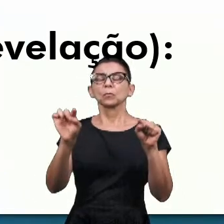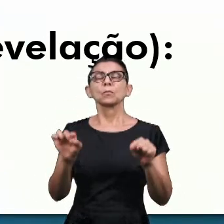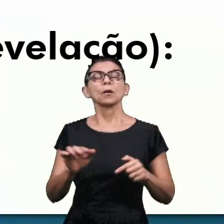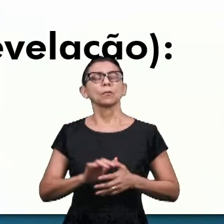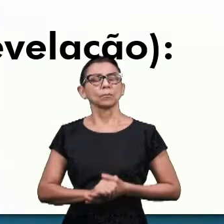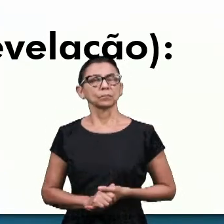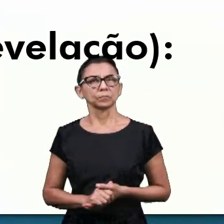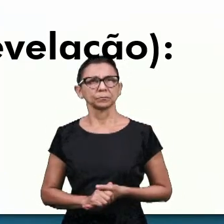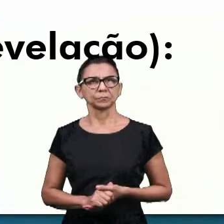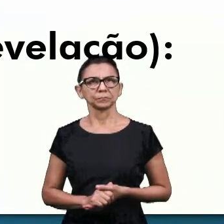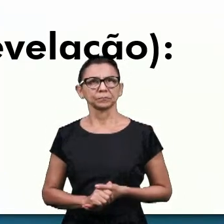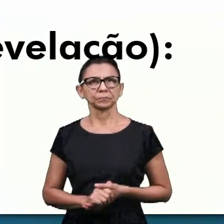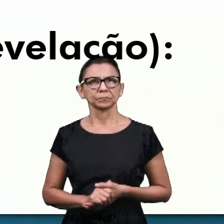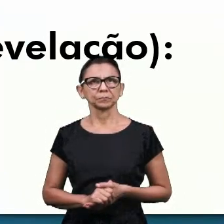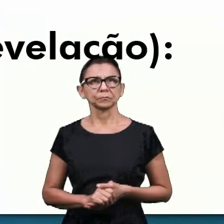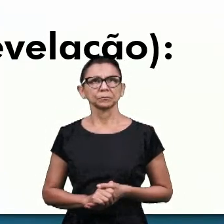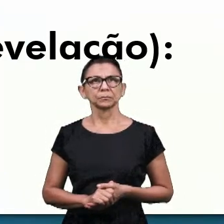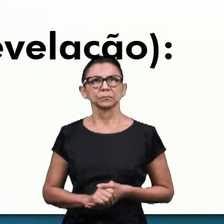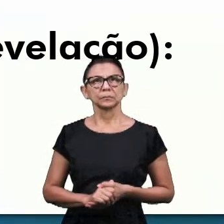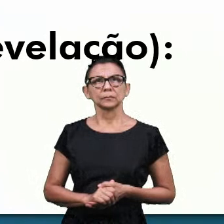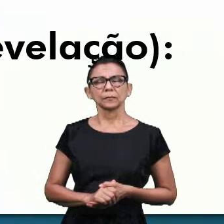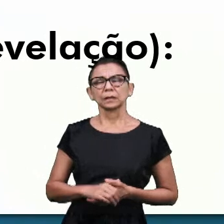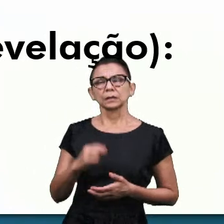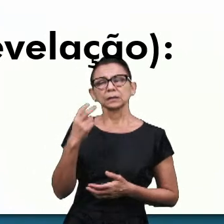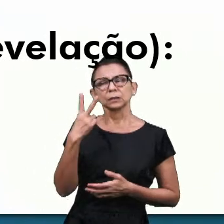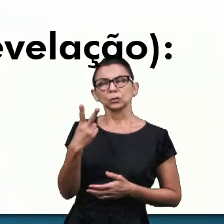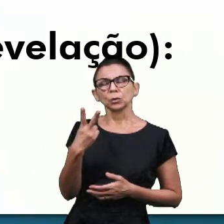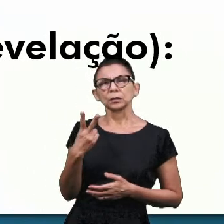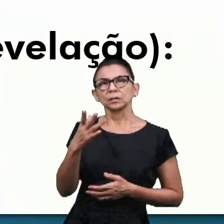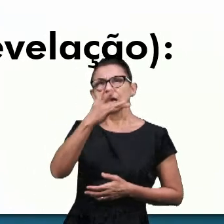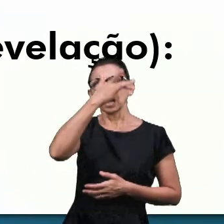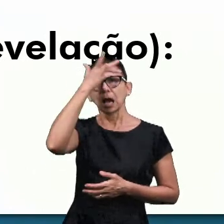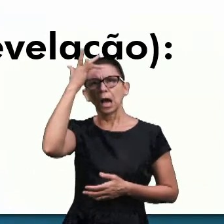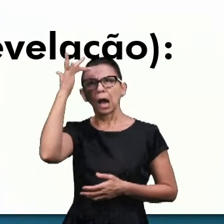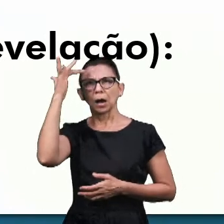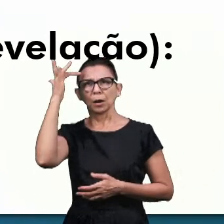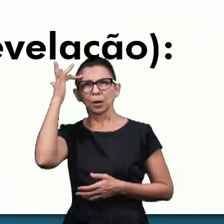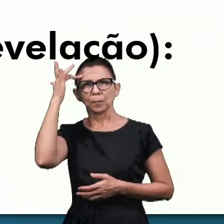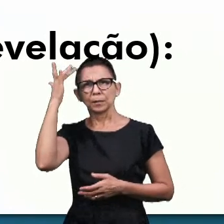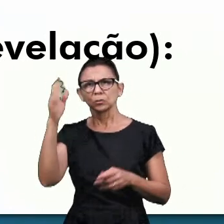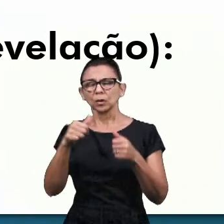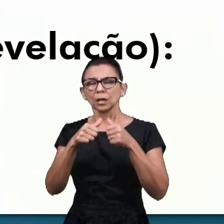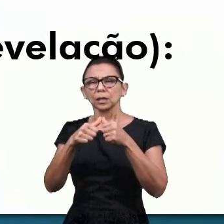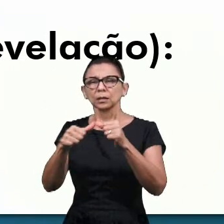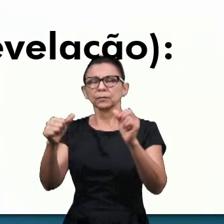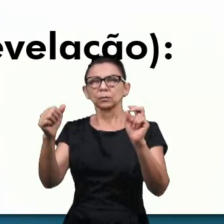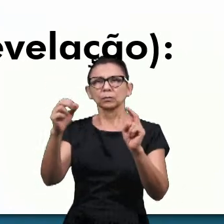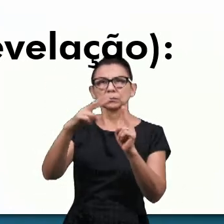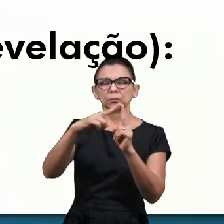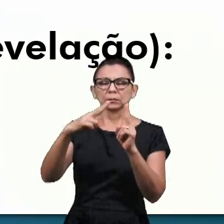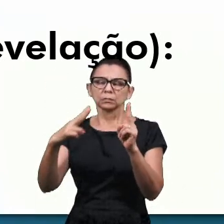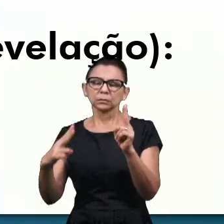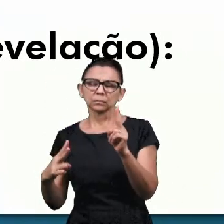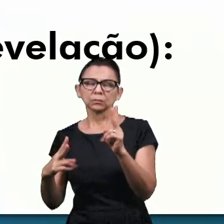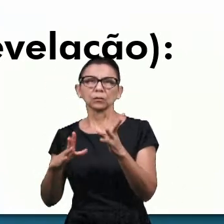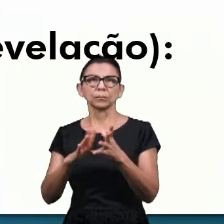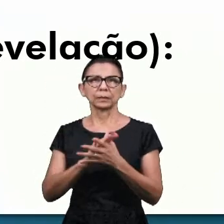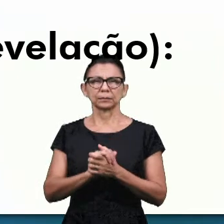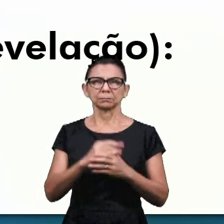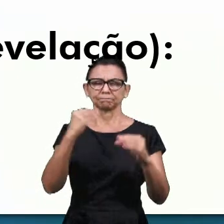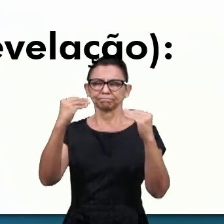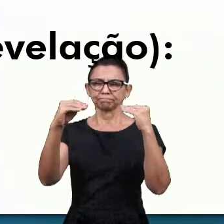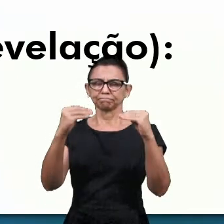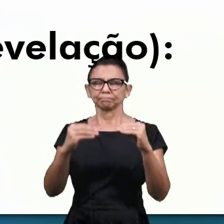ficou abrigado na sombra? Você lê a parábola, identifica a ação e coloca a letra correspondente.